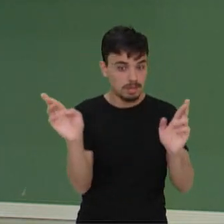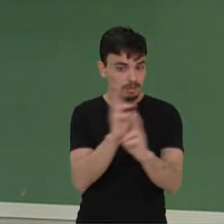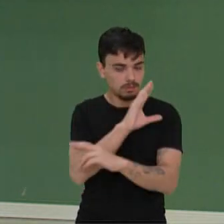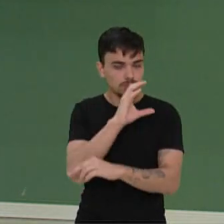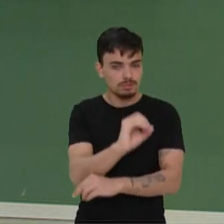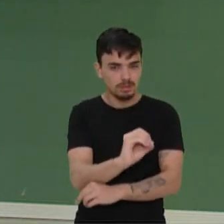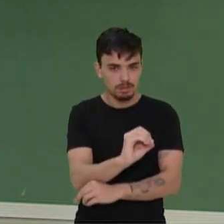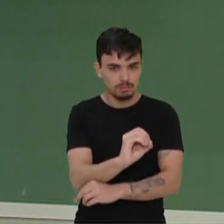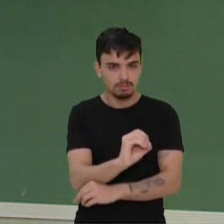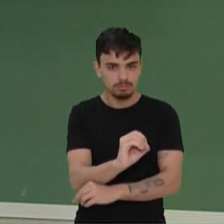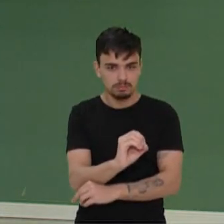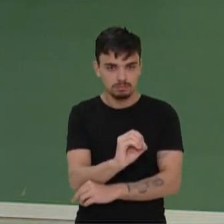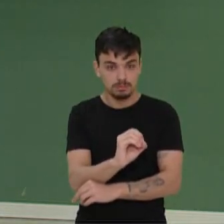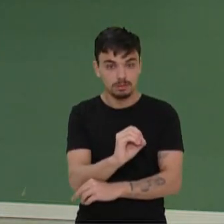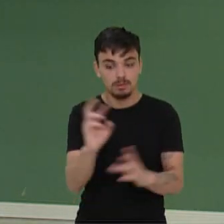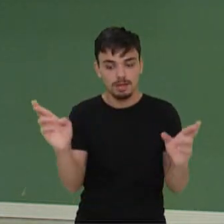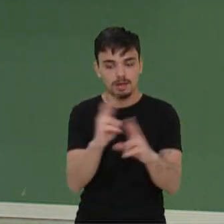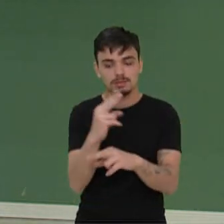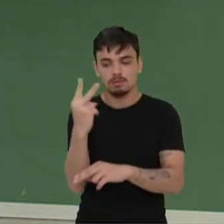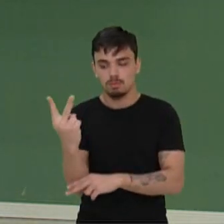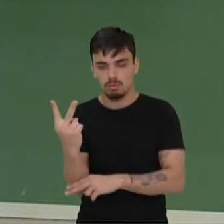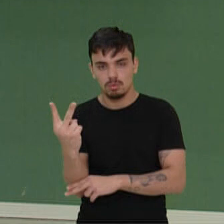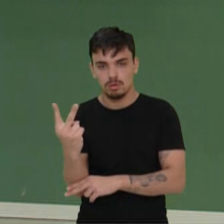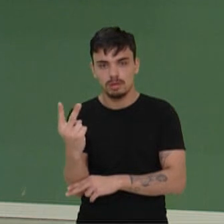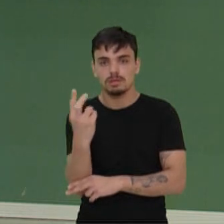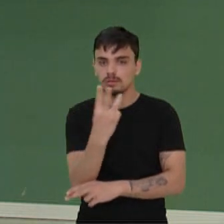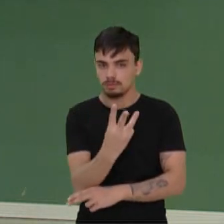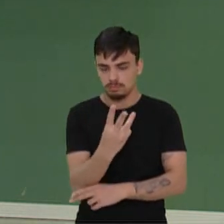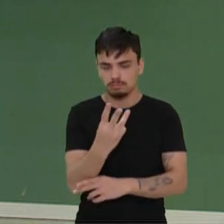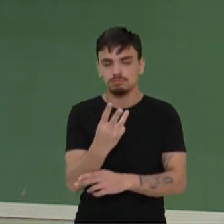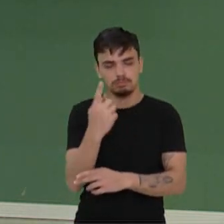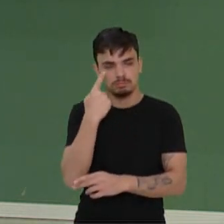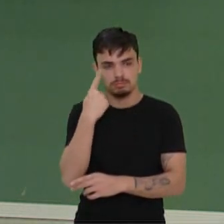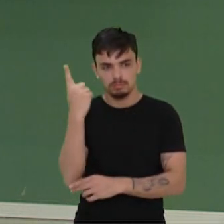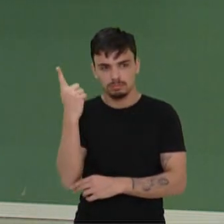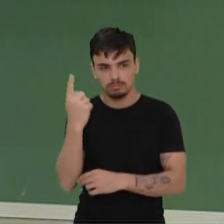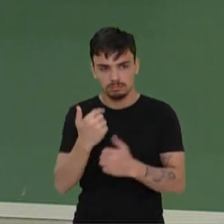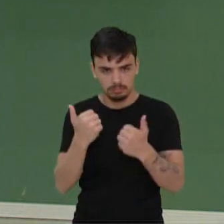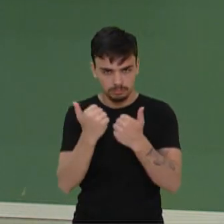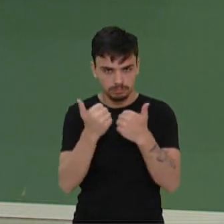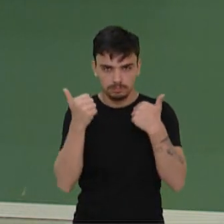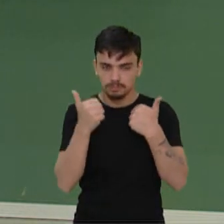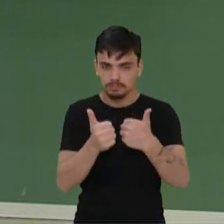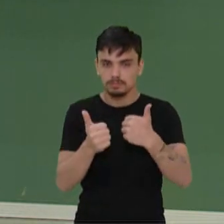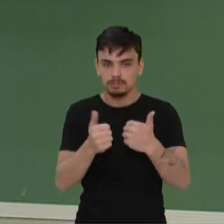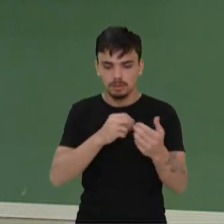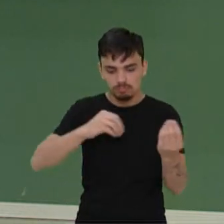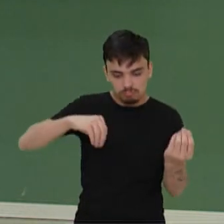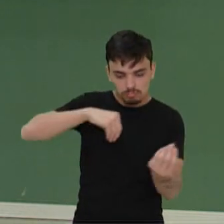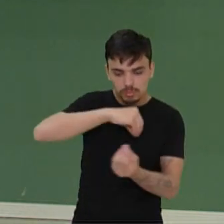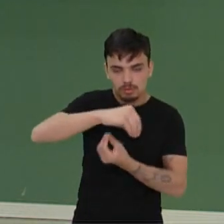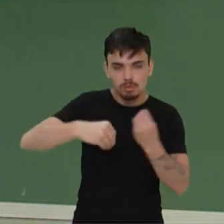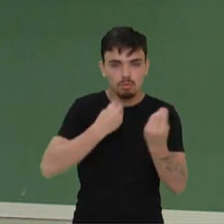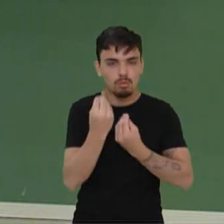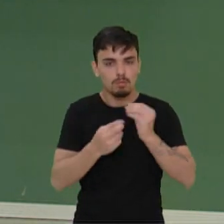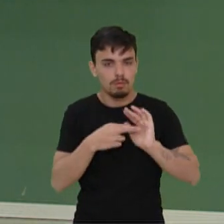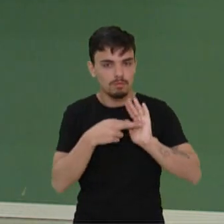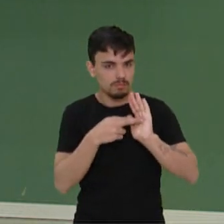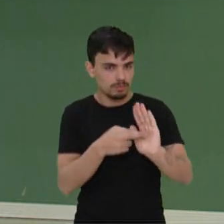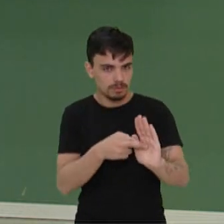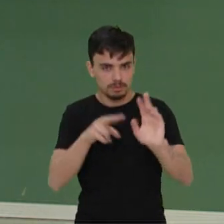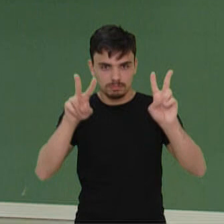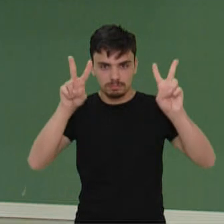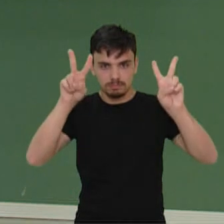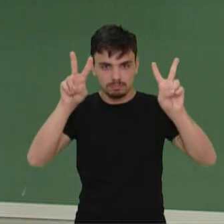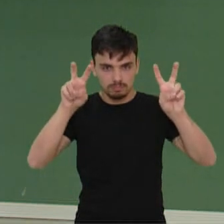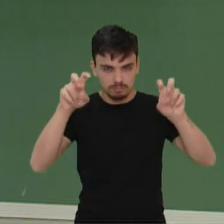o oposto do 3. O 0 é o oposto do 4, em relação ao 2. Beleza? A gente mudou o nosso referencial, por isso que temos,